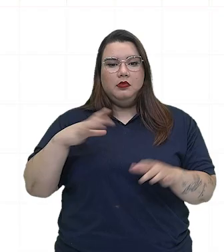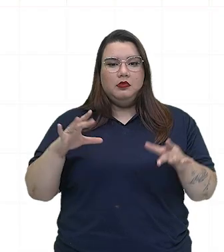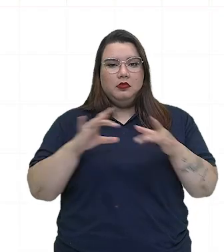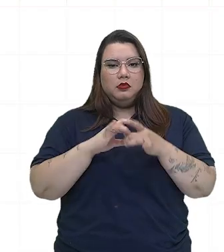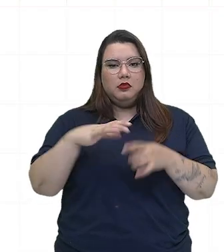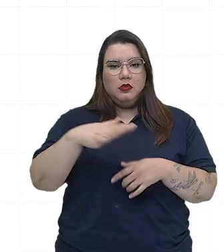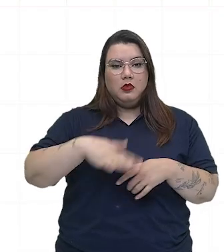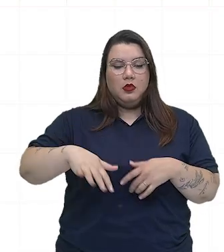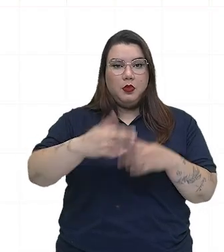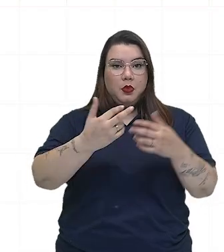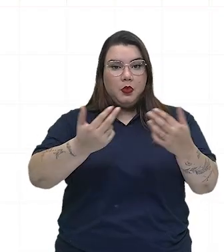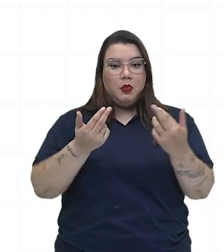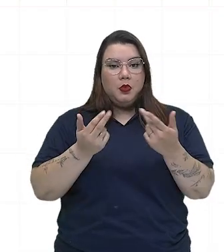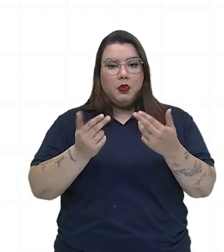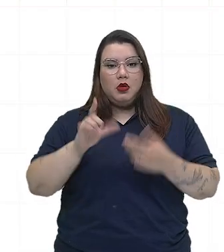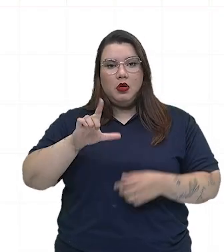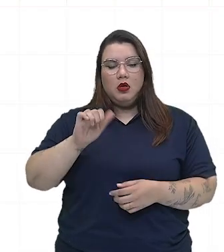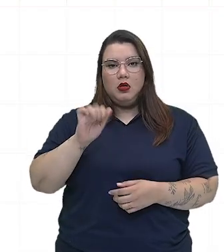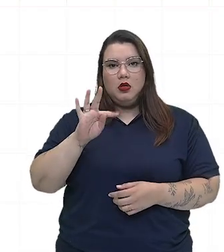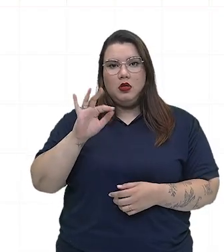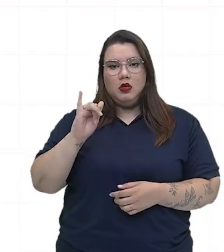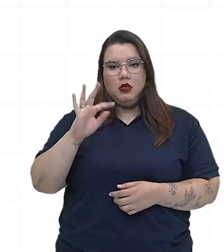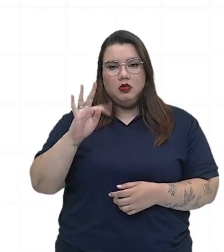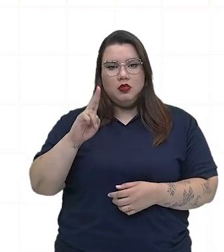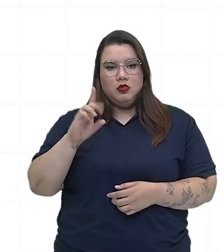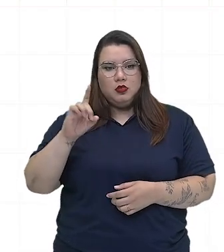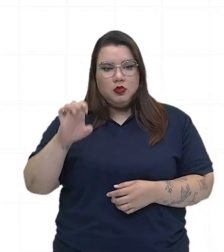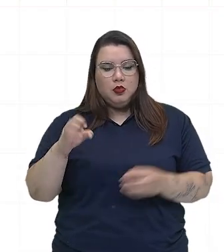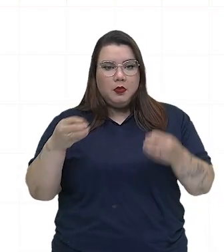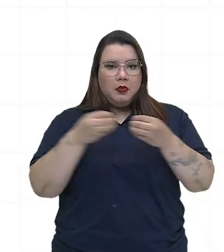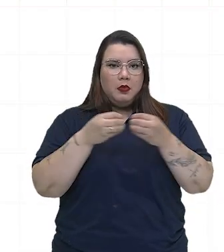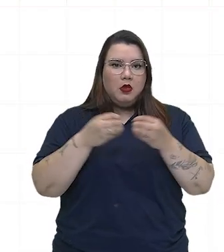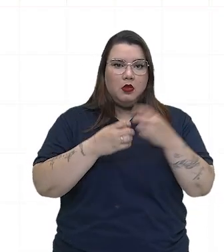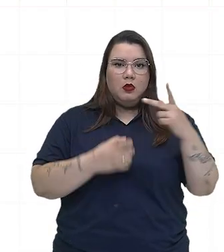mesma latitude, próximas aos polos.